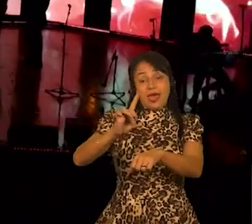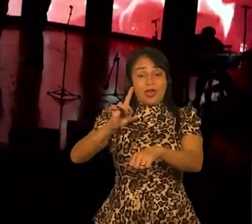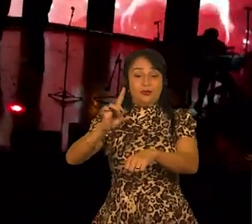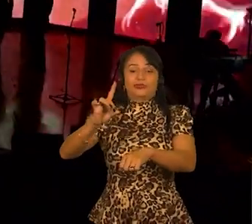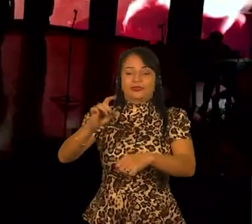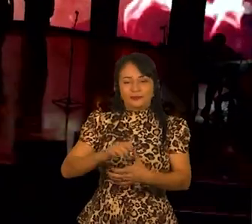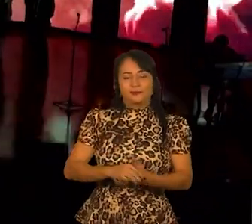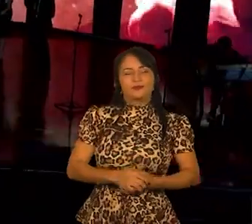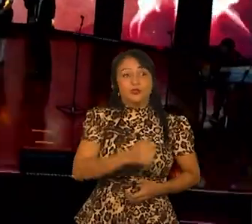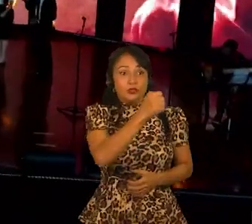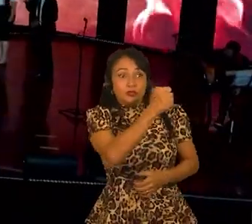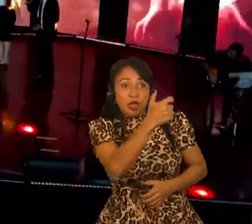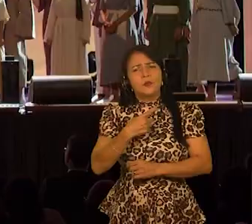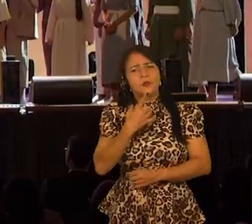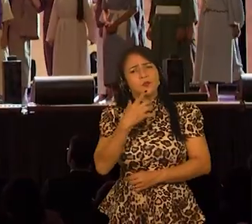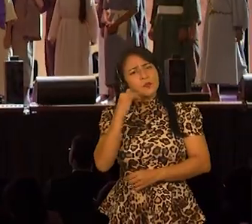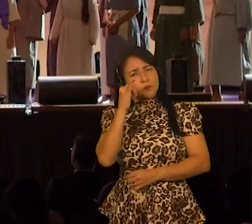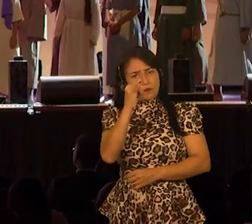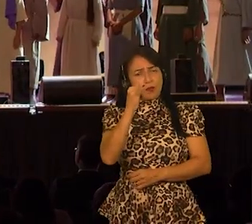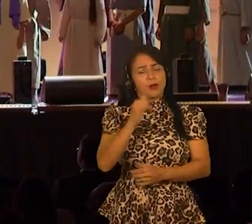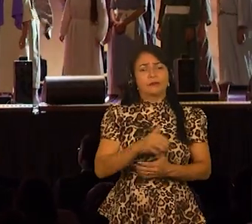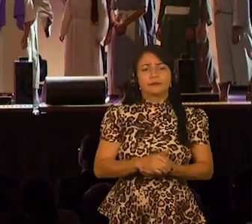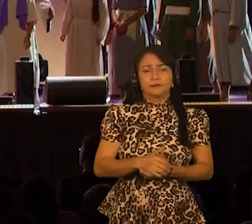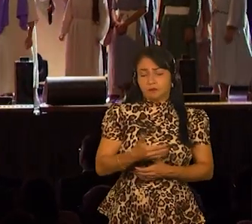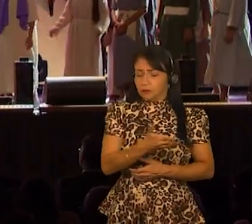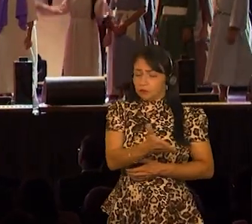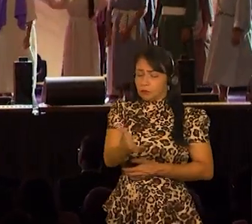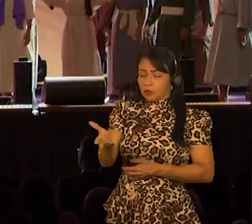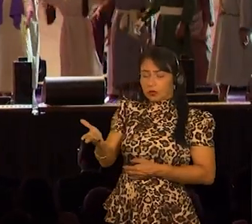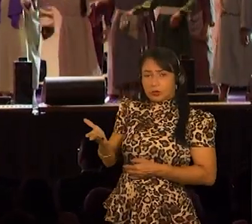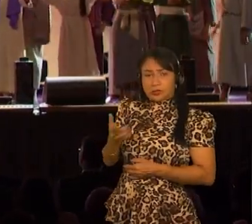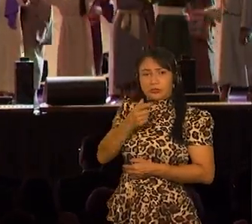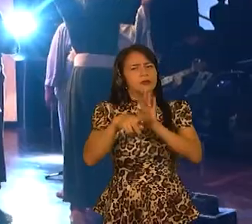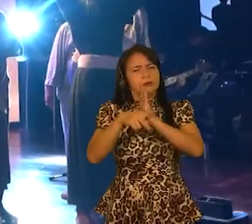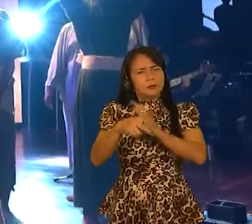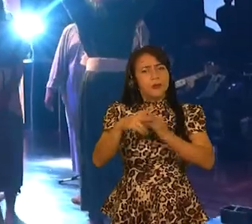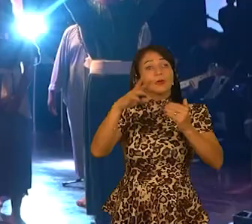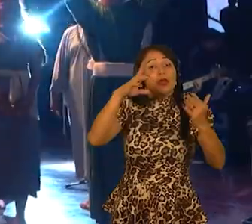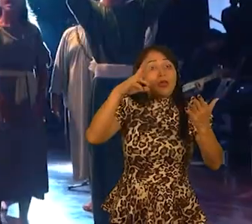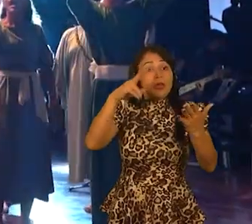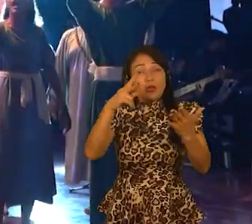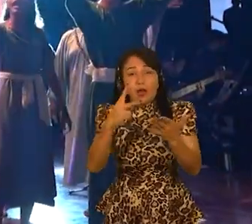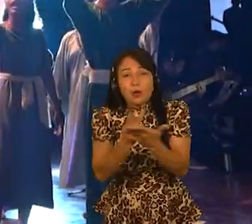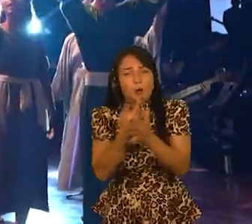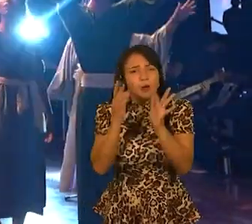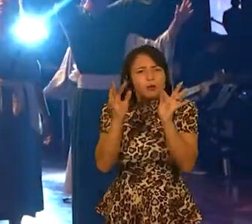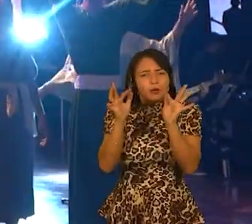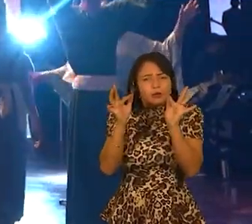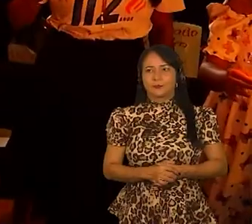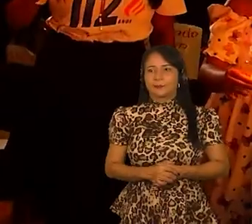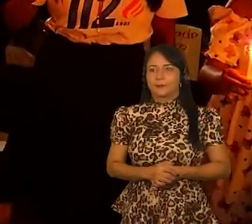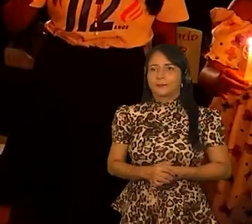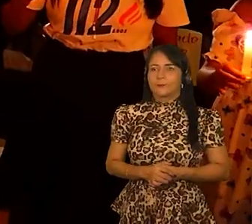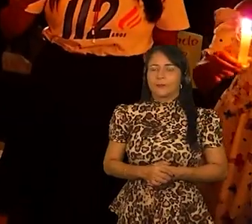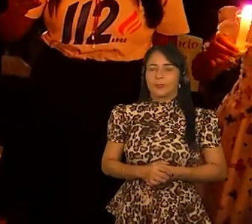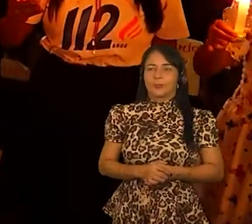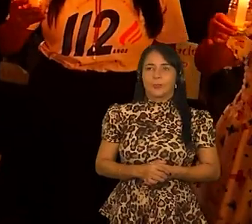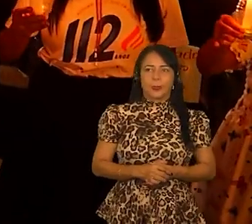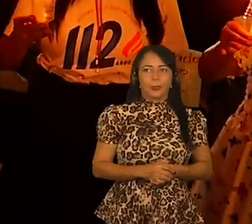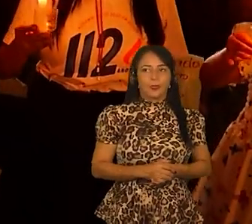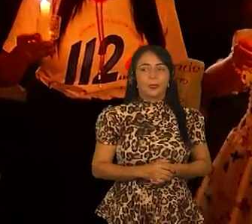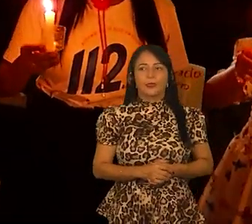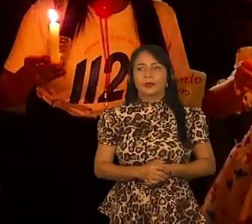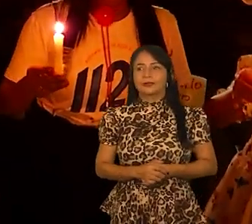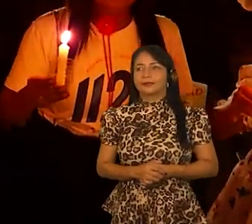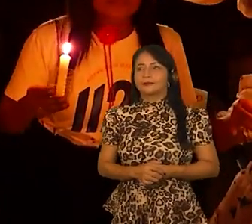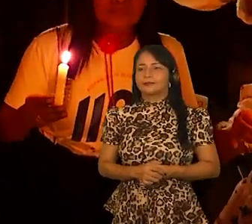Deus. Aqui chegamos pela fé. Assim como em Atos dos Apóstolos, no dia de Pentecoste, a Igreja do